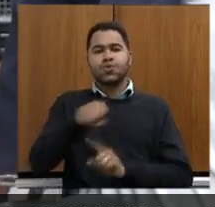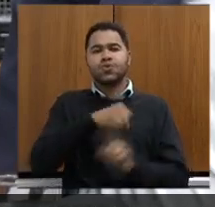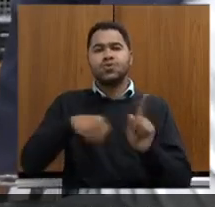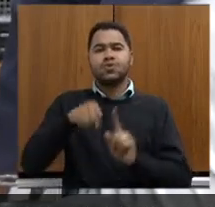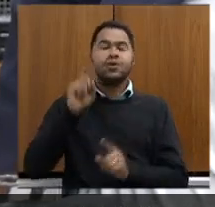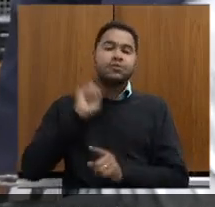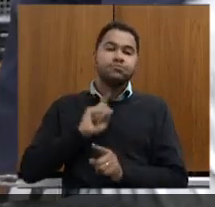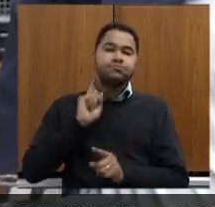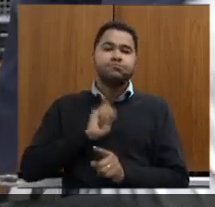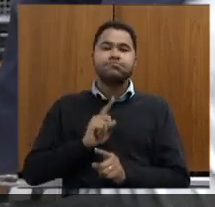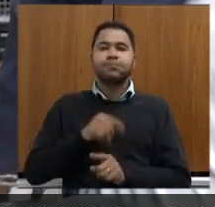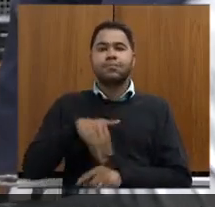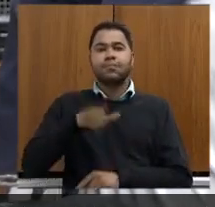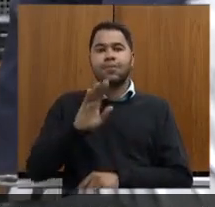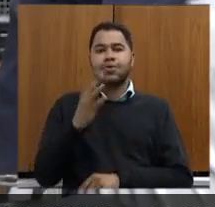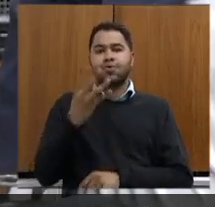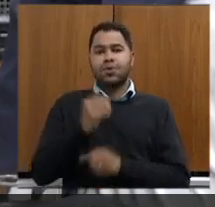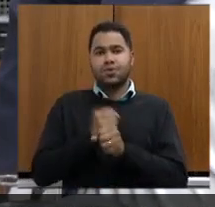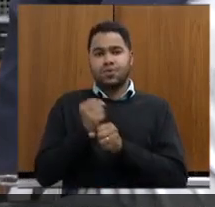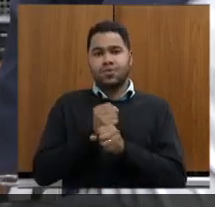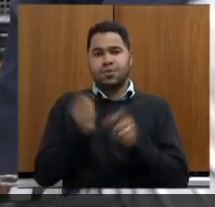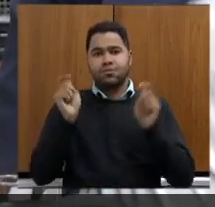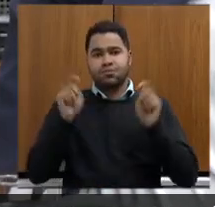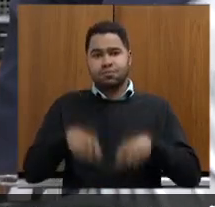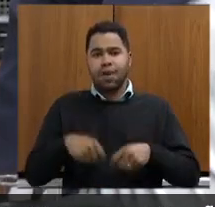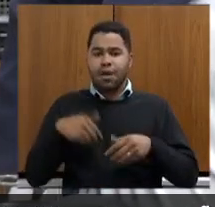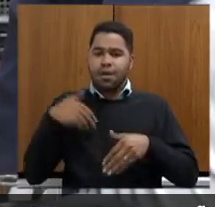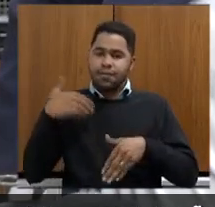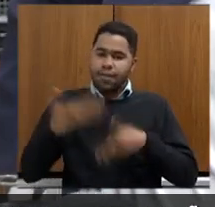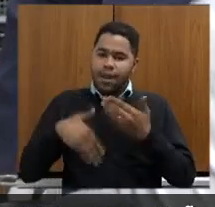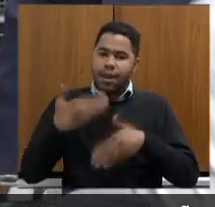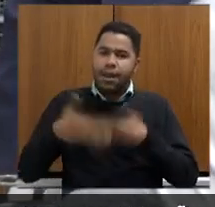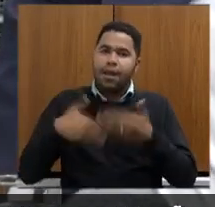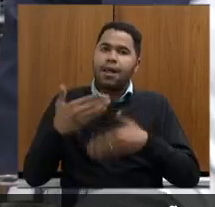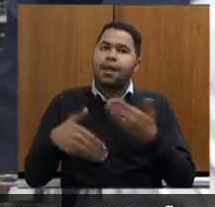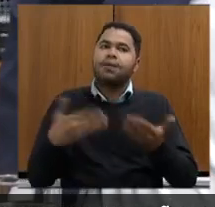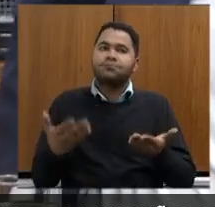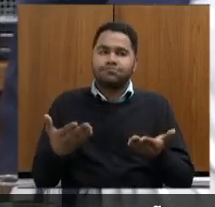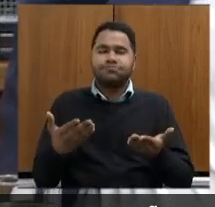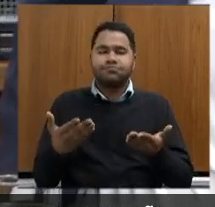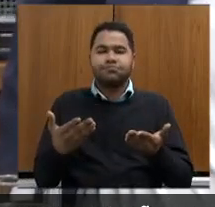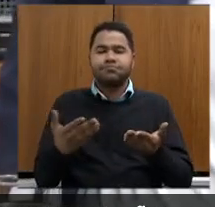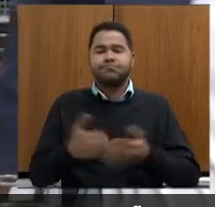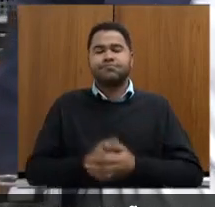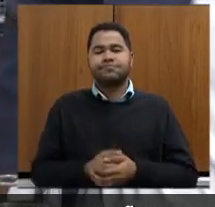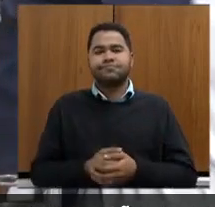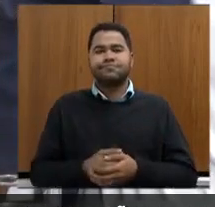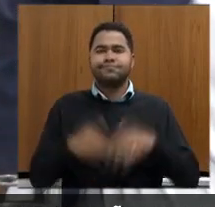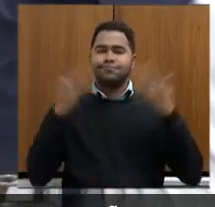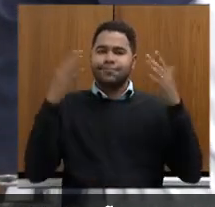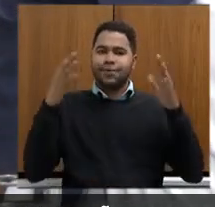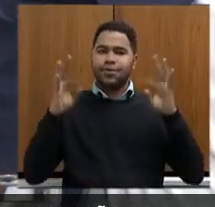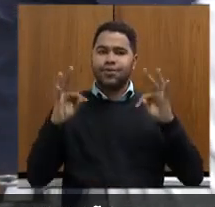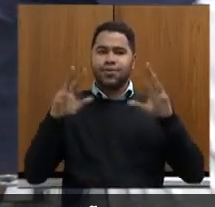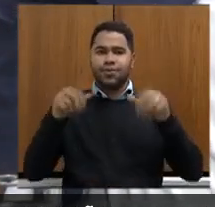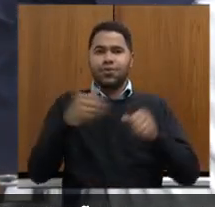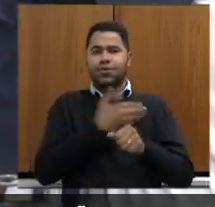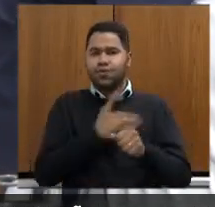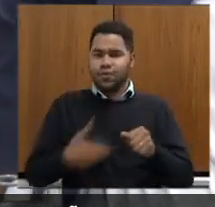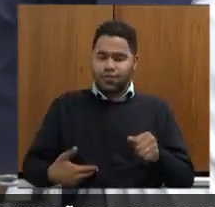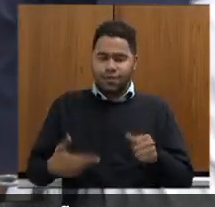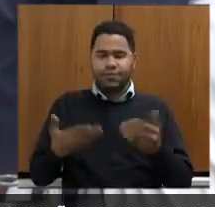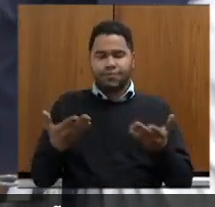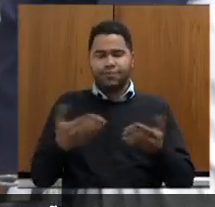mineira na é demais quatro anos pra gente poder acelerar esse trem aí que foi colocado nos trilhos parabéns a todo o governo